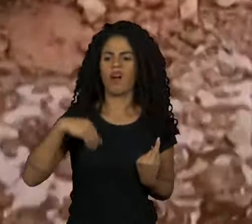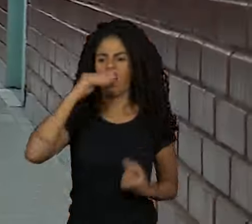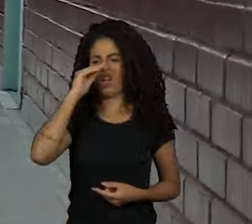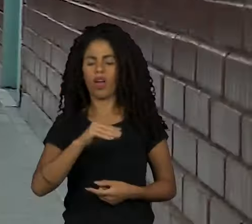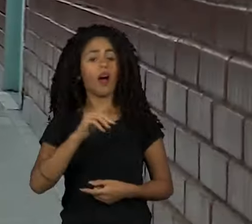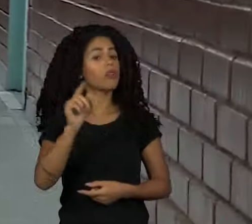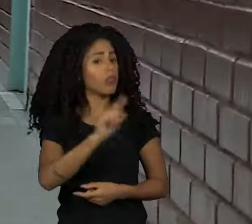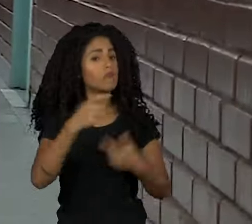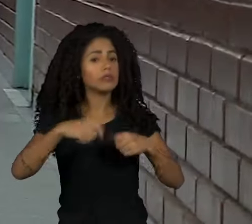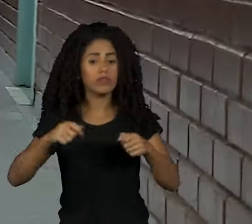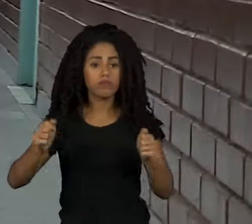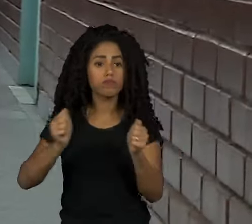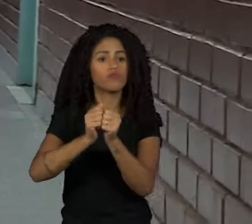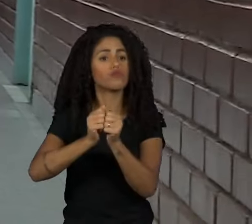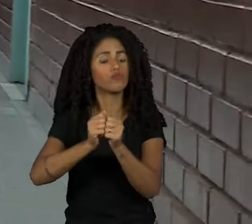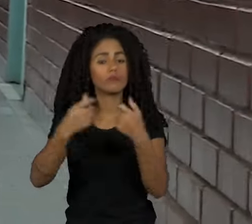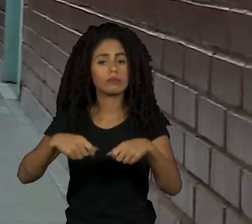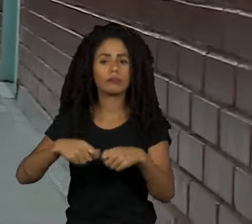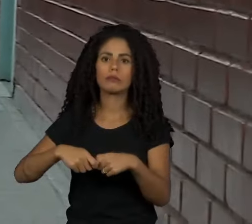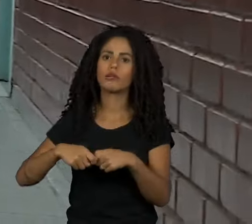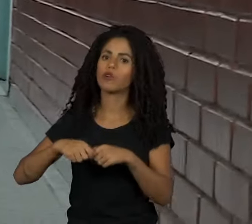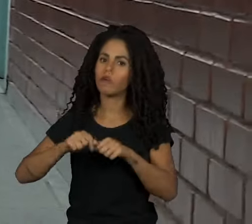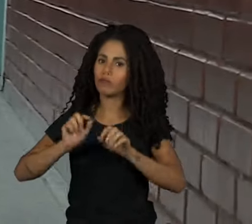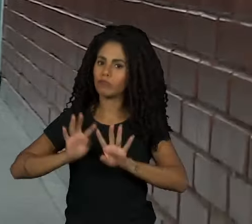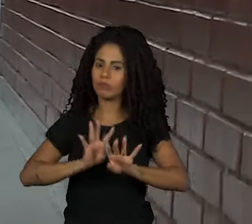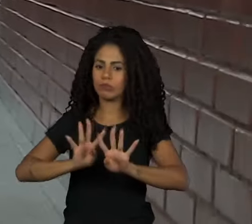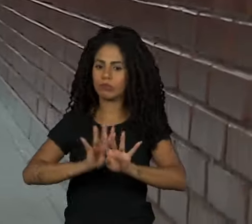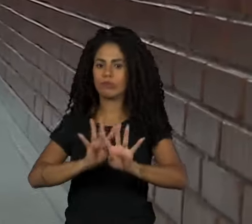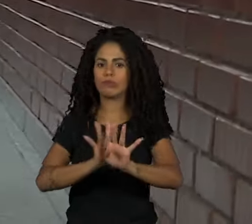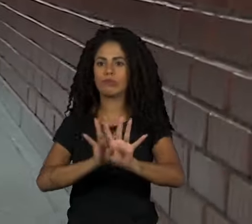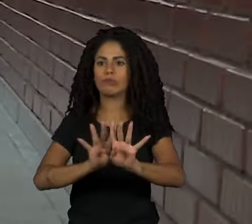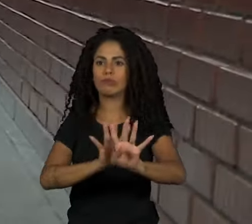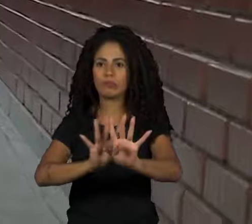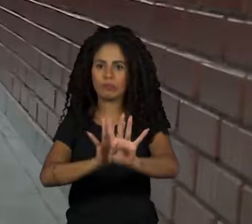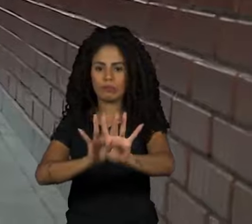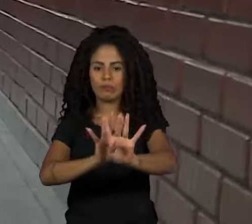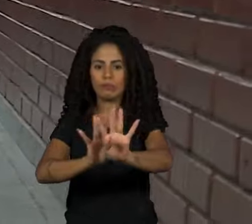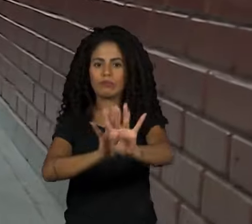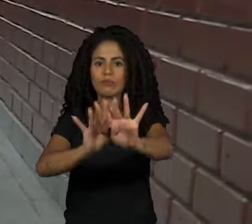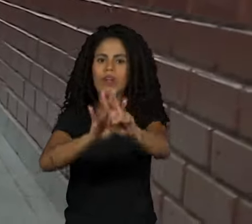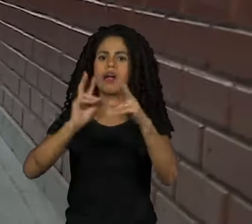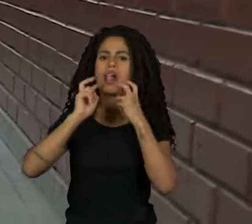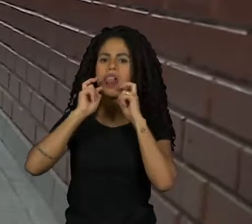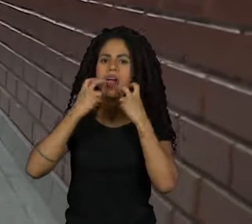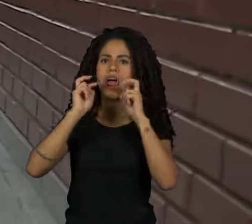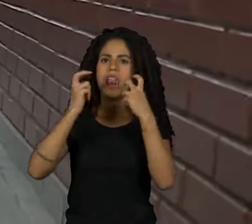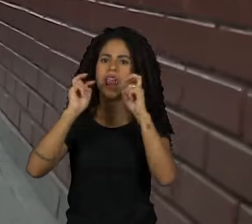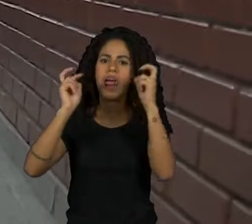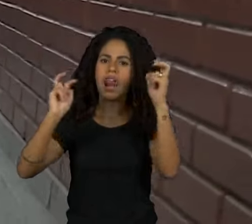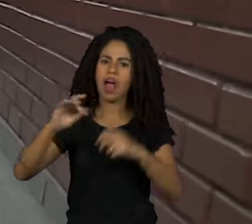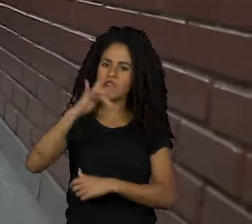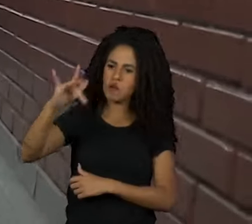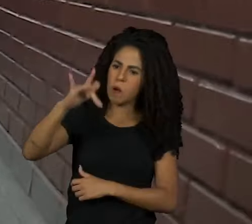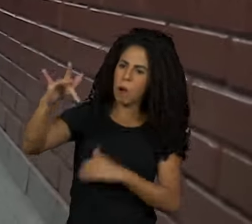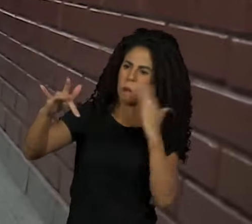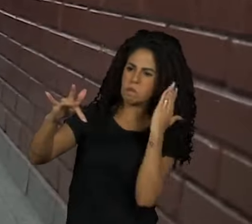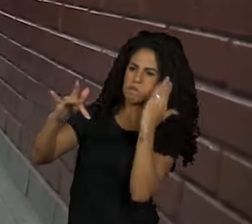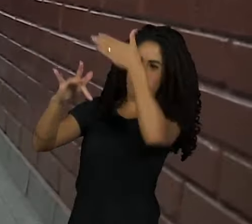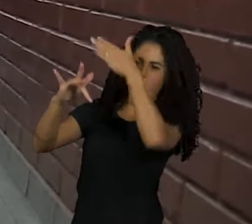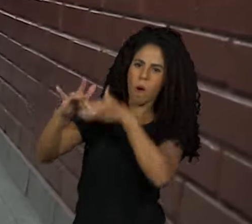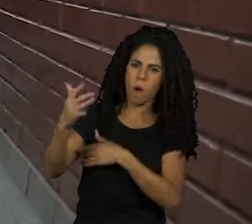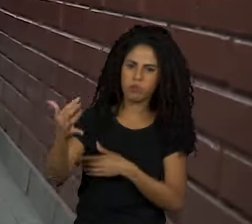cuidar. E lá vão eles pelos corredores da escola com um grito de guerra. Vamos à brigada do